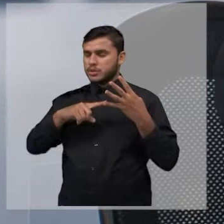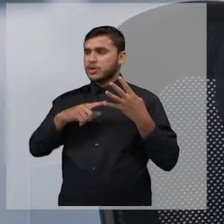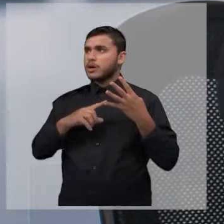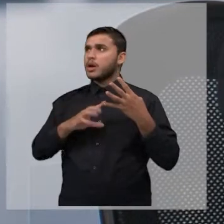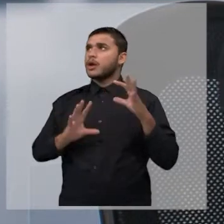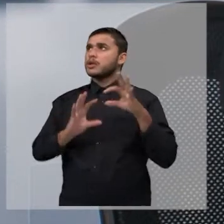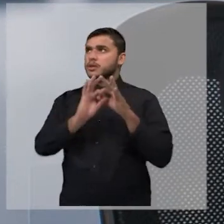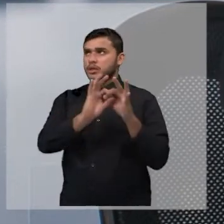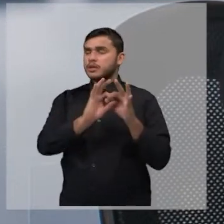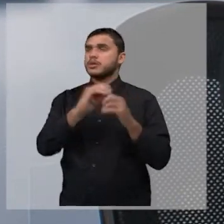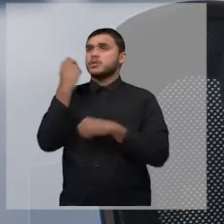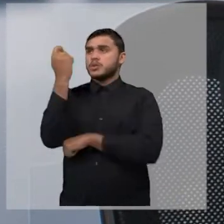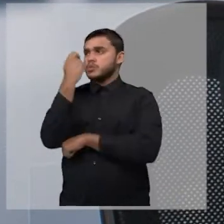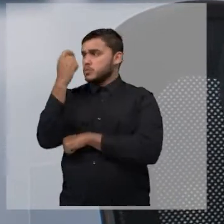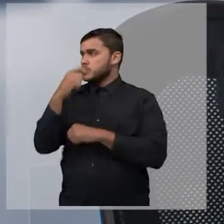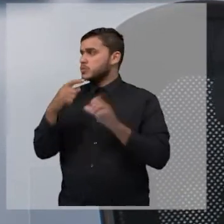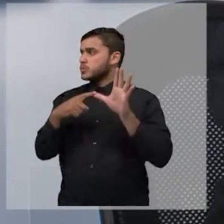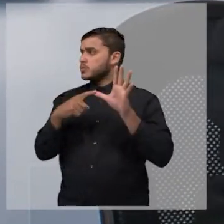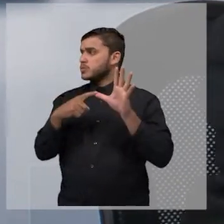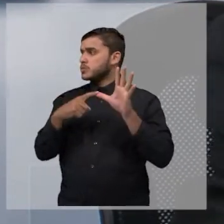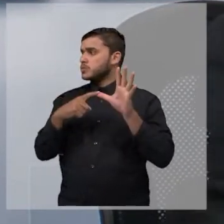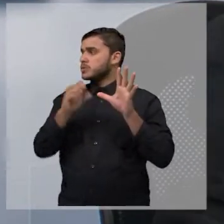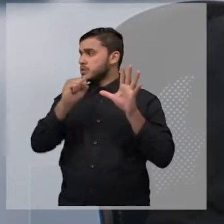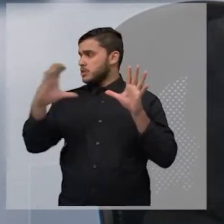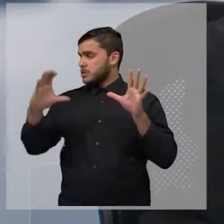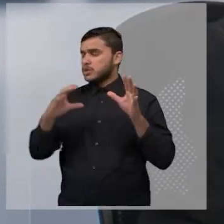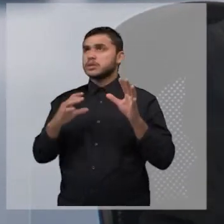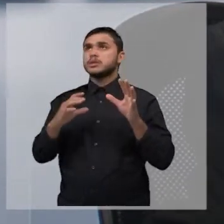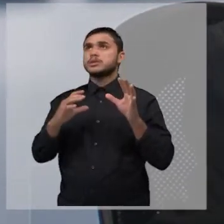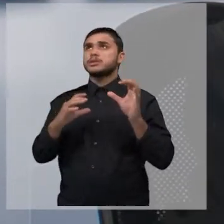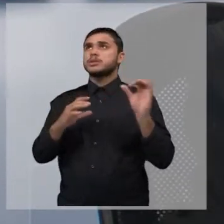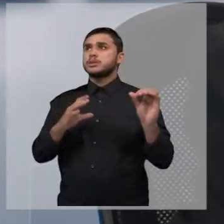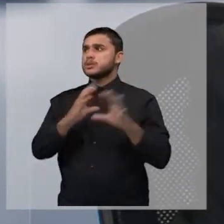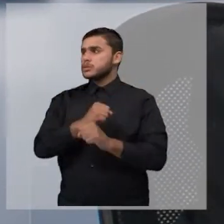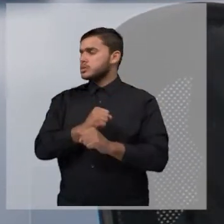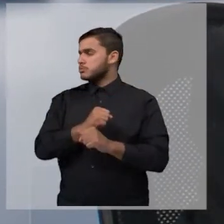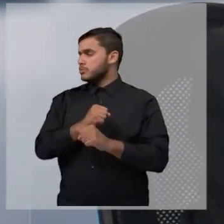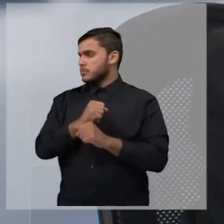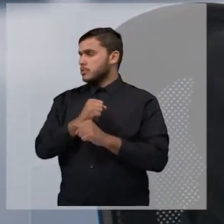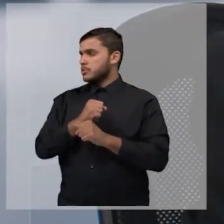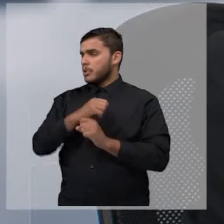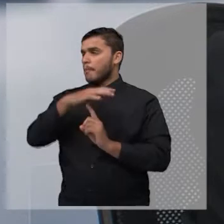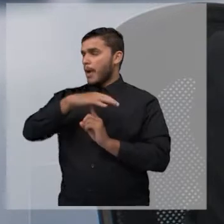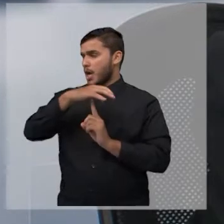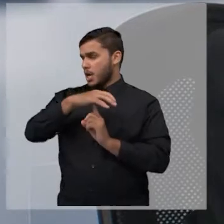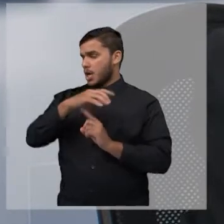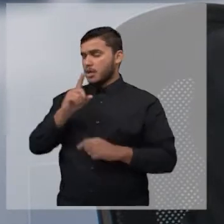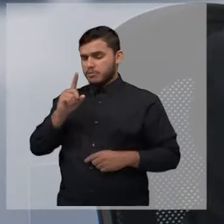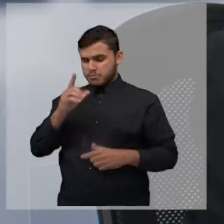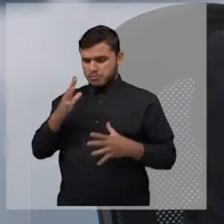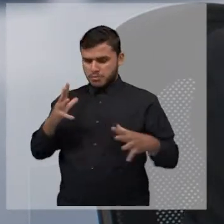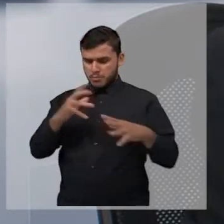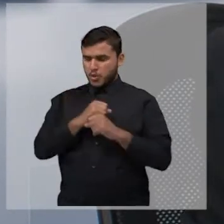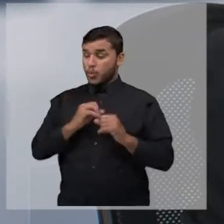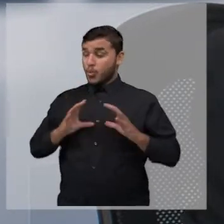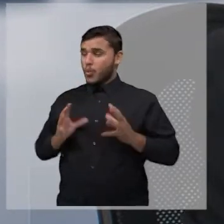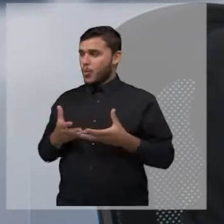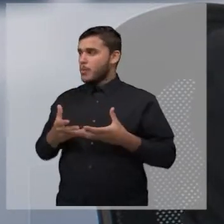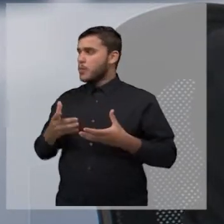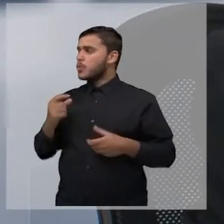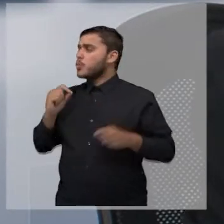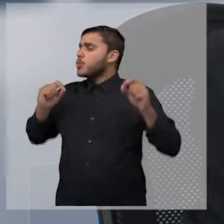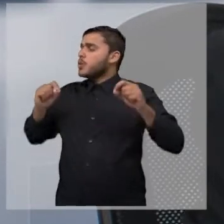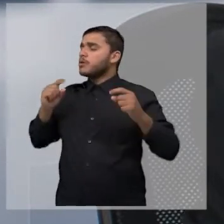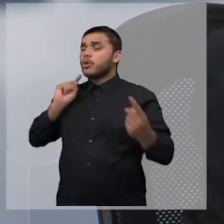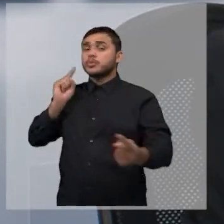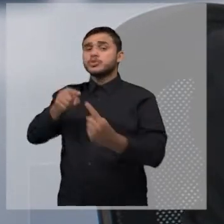Santa Catarina e Paraná, e começa a montar uma espécie, não de poder paralelo, mas uma